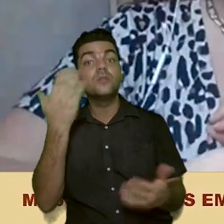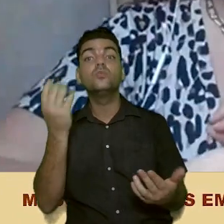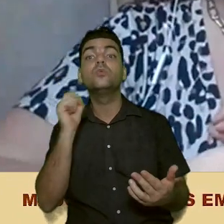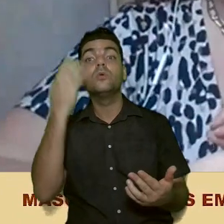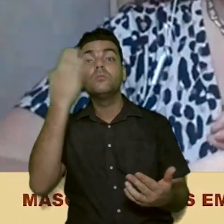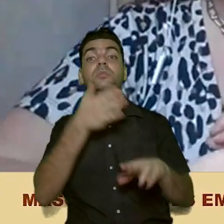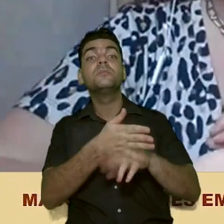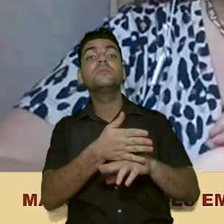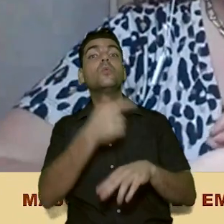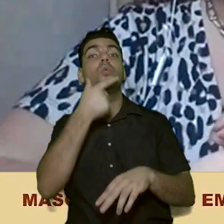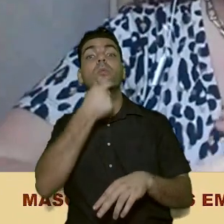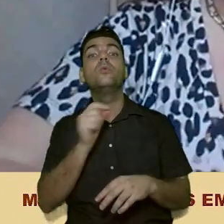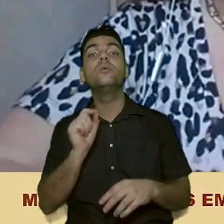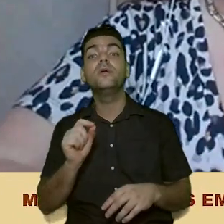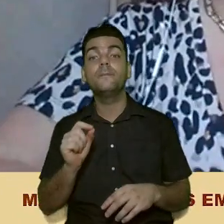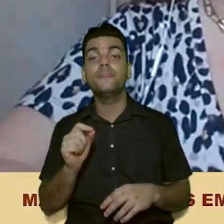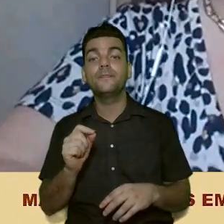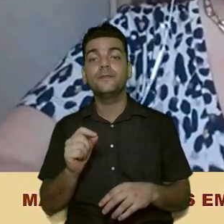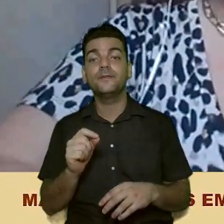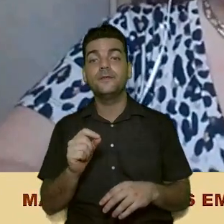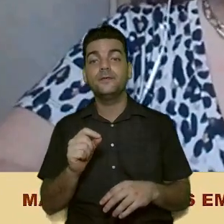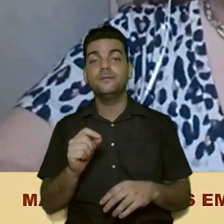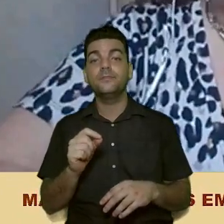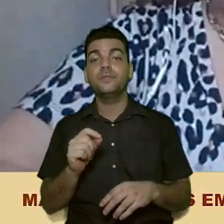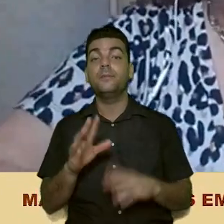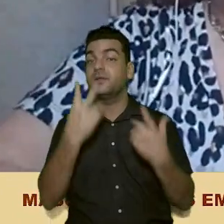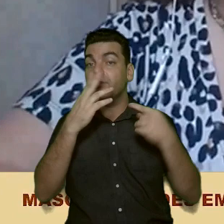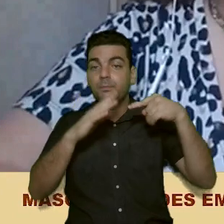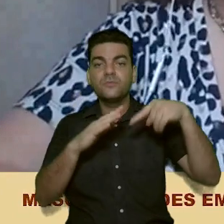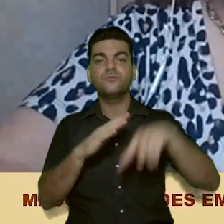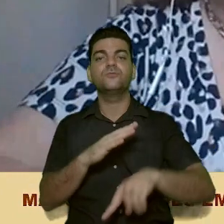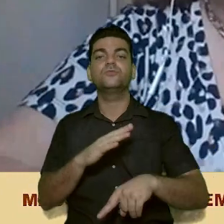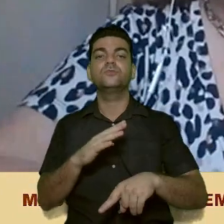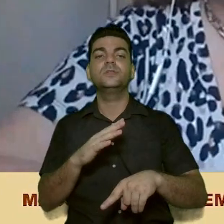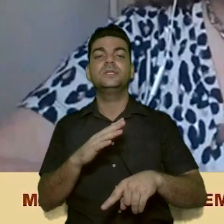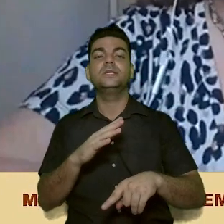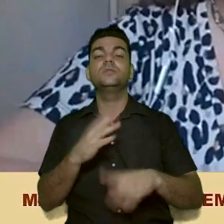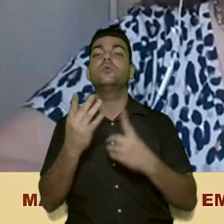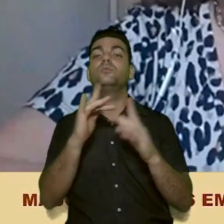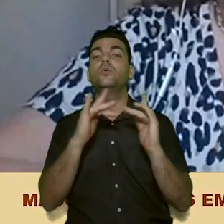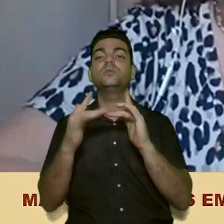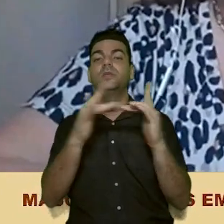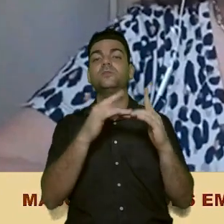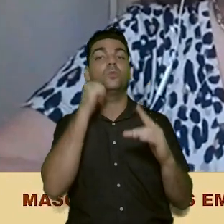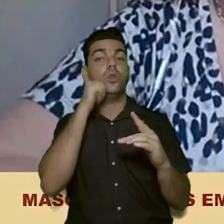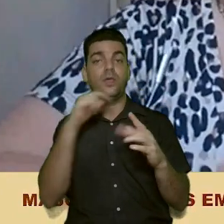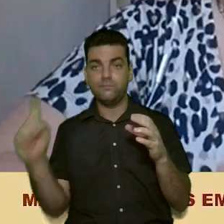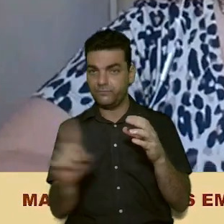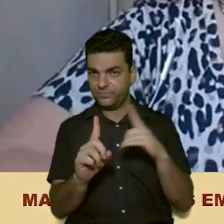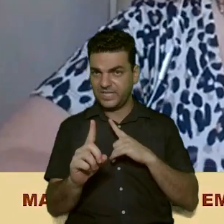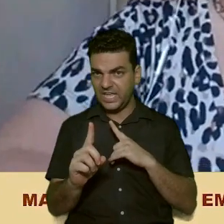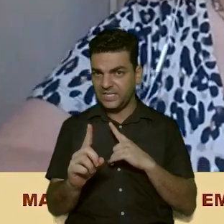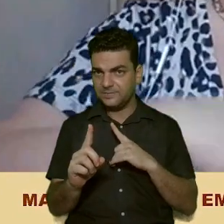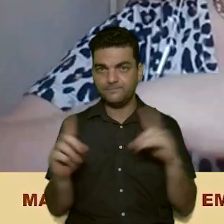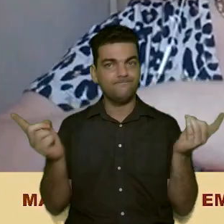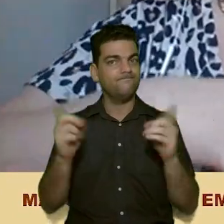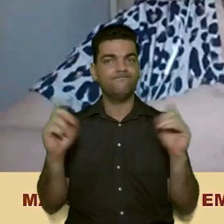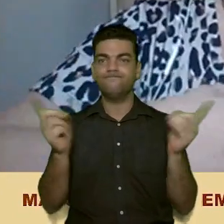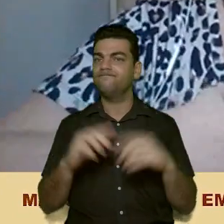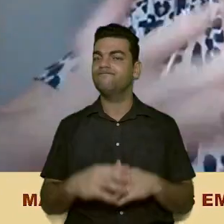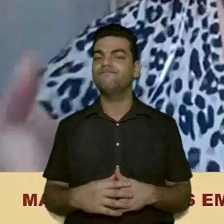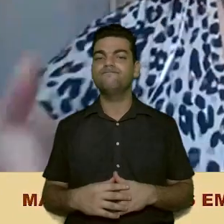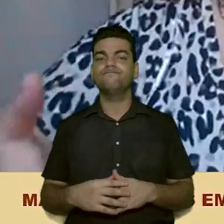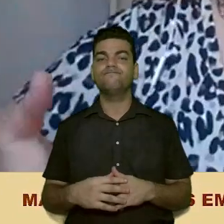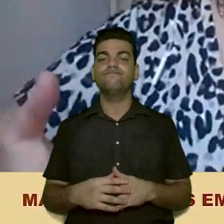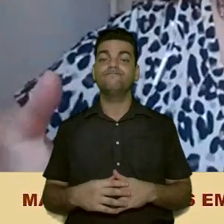participação masculina nesse debate é o aprofundamento da socialização feminina, de modo que seja possível